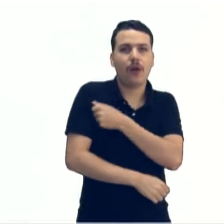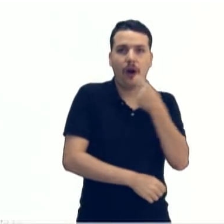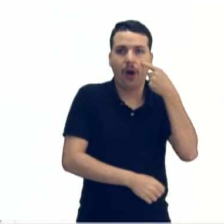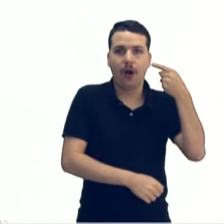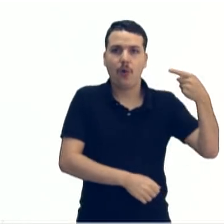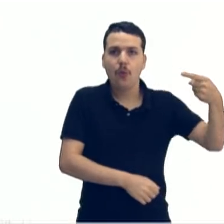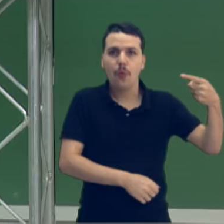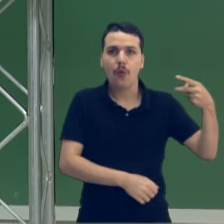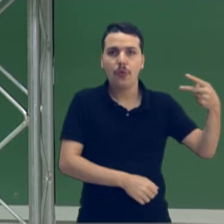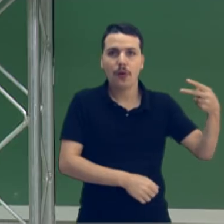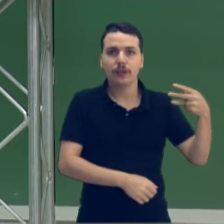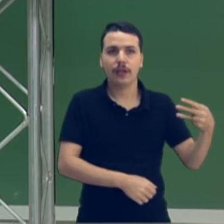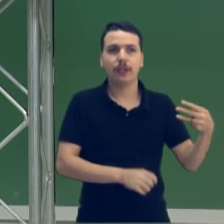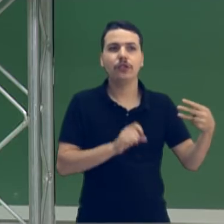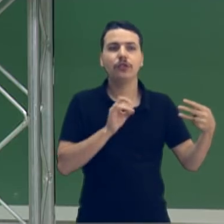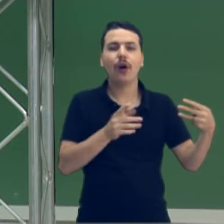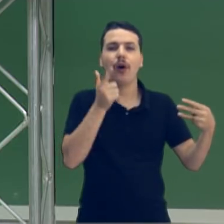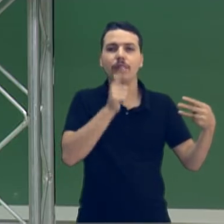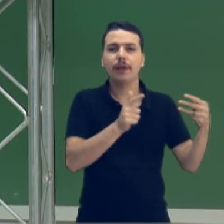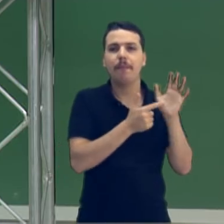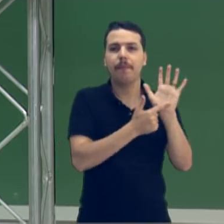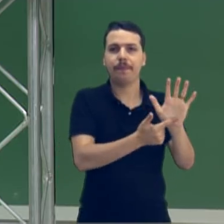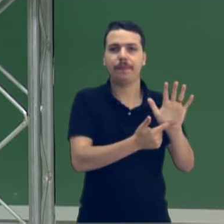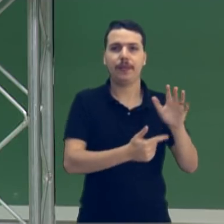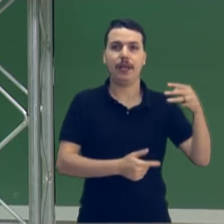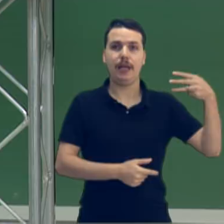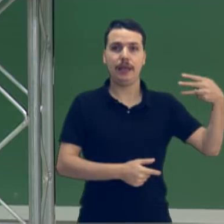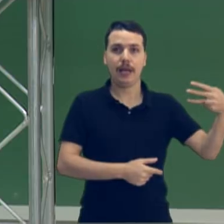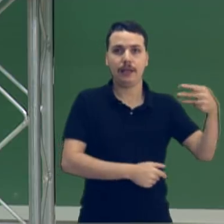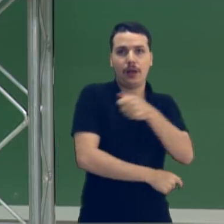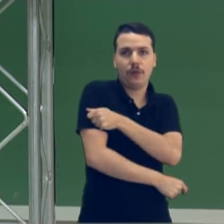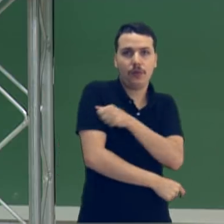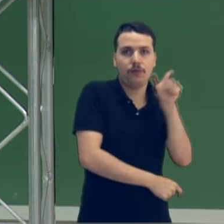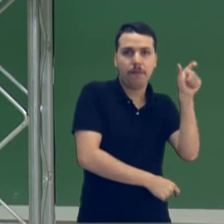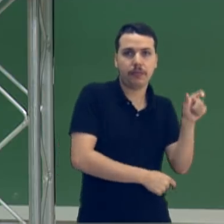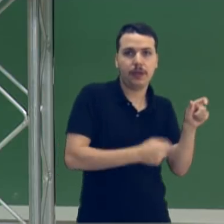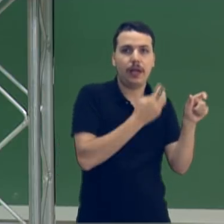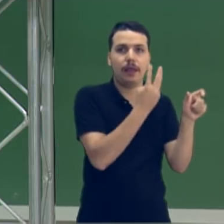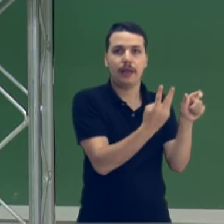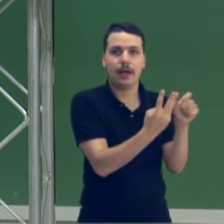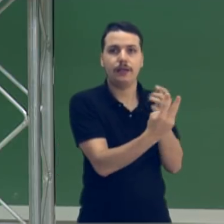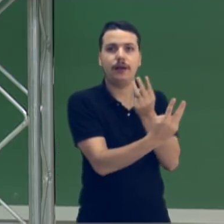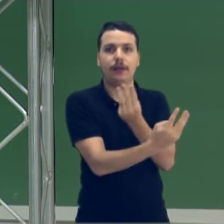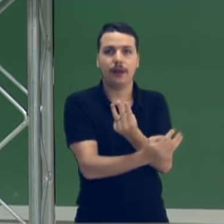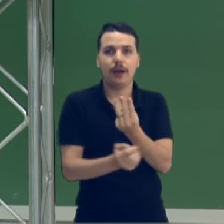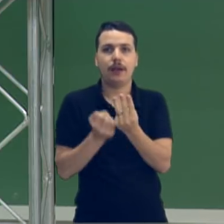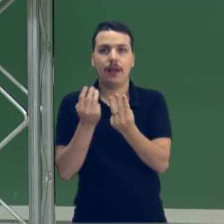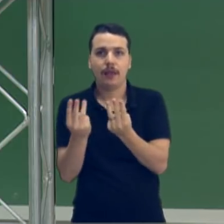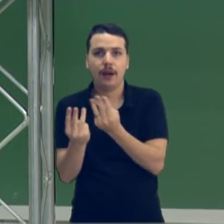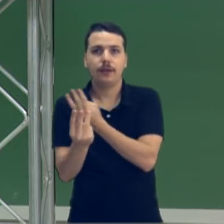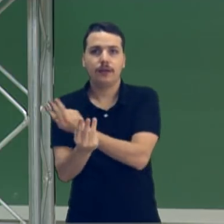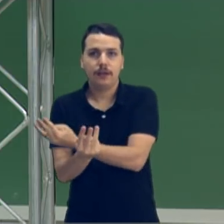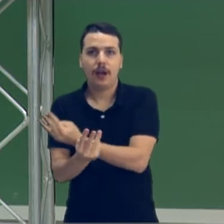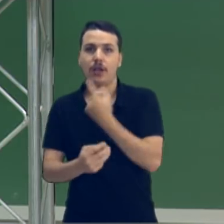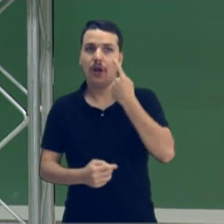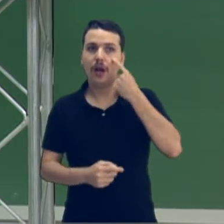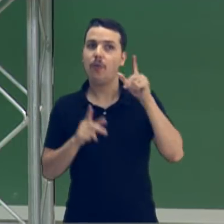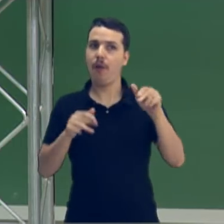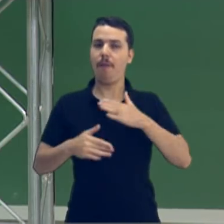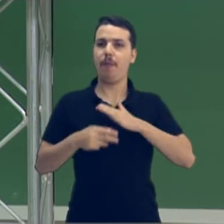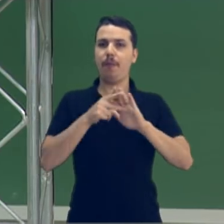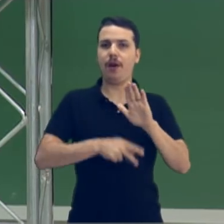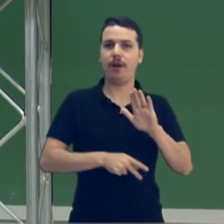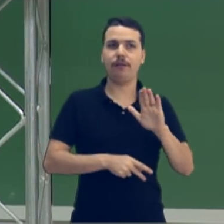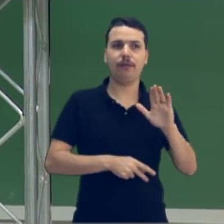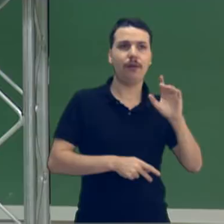Então, mudou de cor aqui para a gente só elencar. Então, aqui são 3 alunos, 3 alunos, 3 alunos, como o meu projeto exigia. Só que se